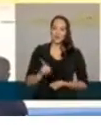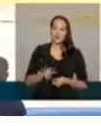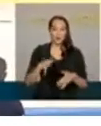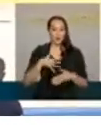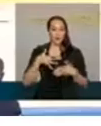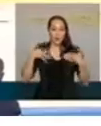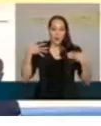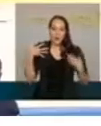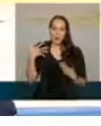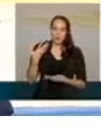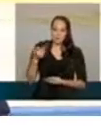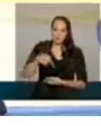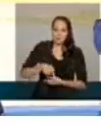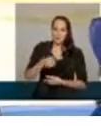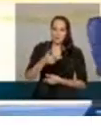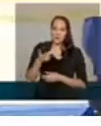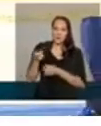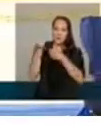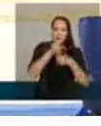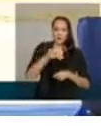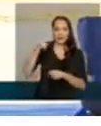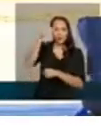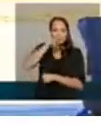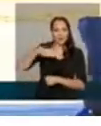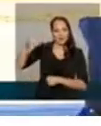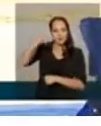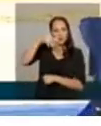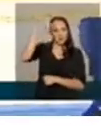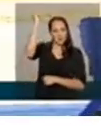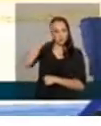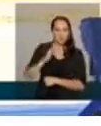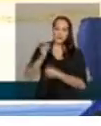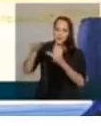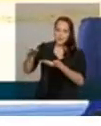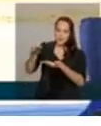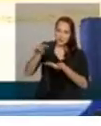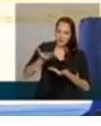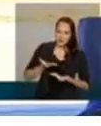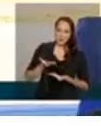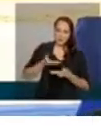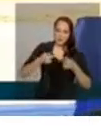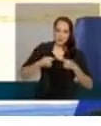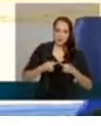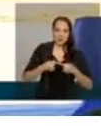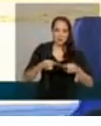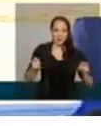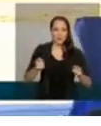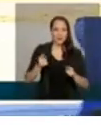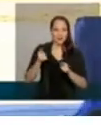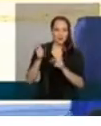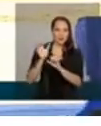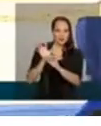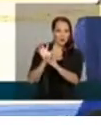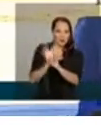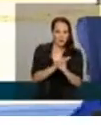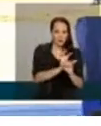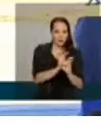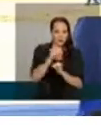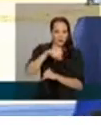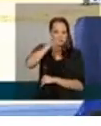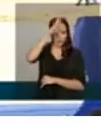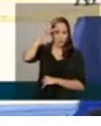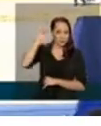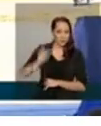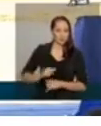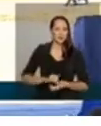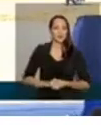o Departamento de Controle do Espaço Aéreo Brasileiro recebê-los para a inauguração do Radar de Corumbá. Um projeto